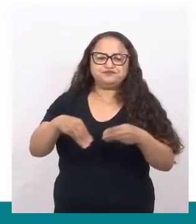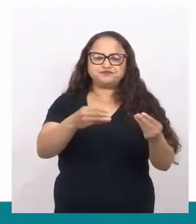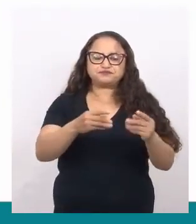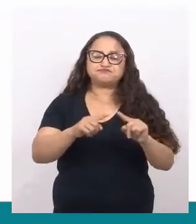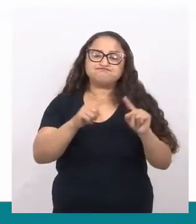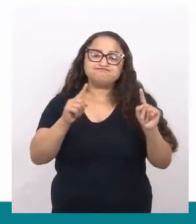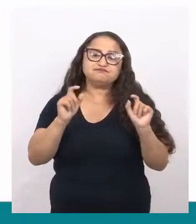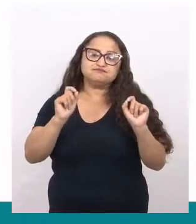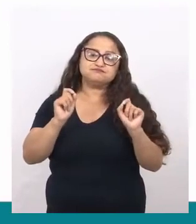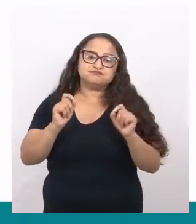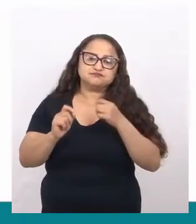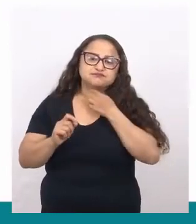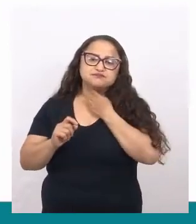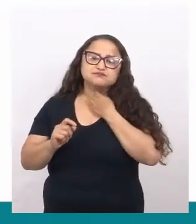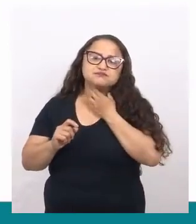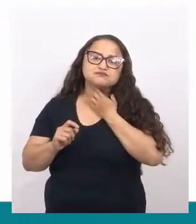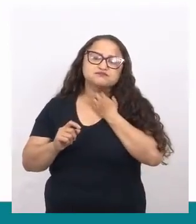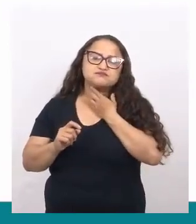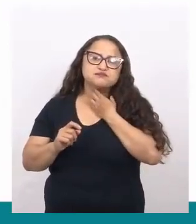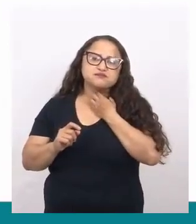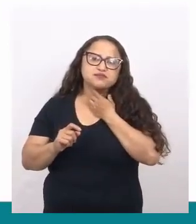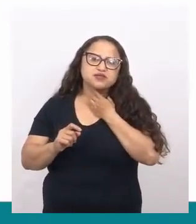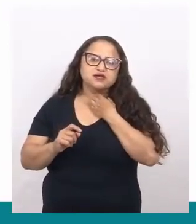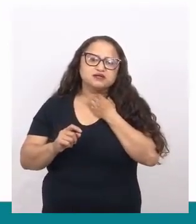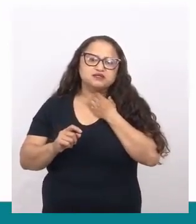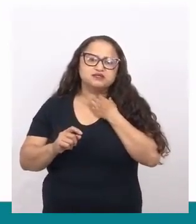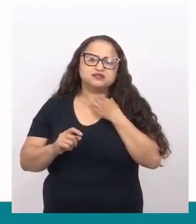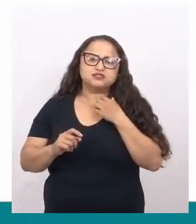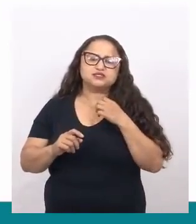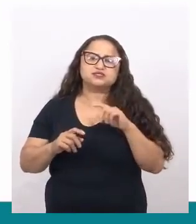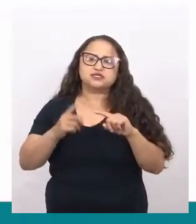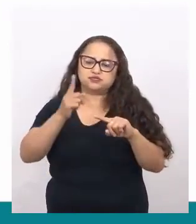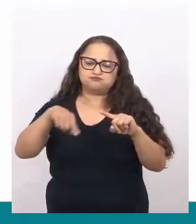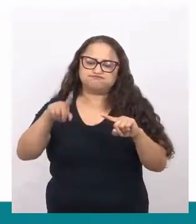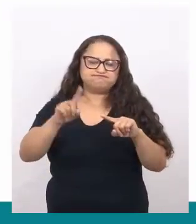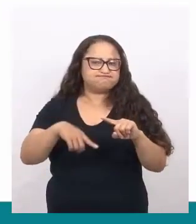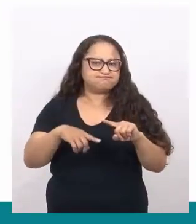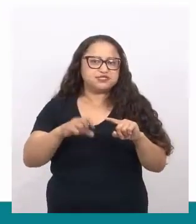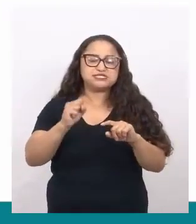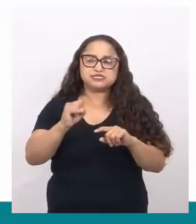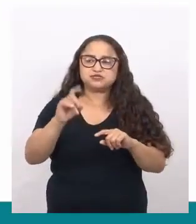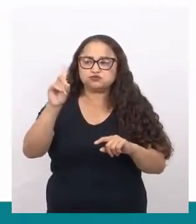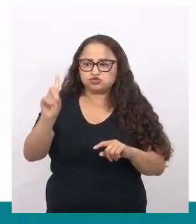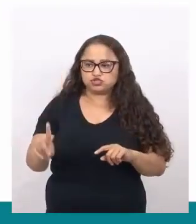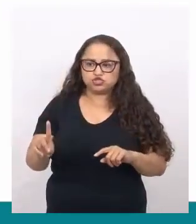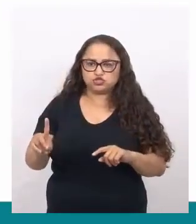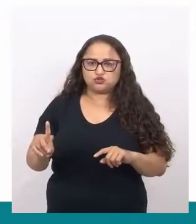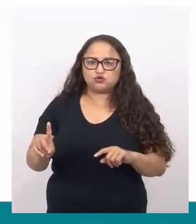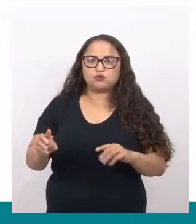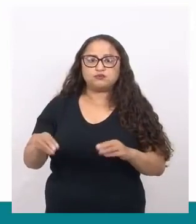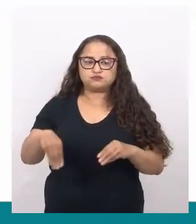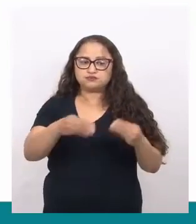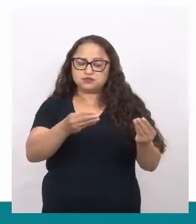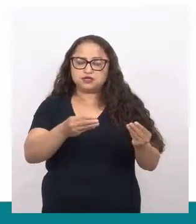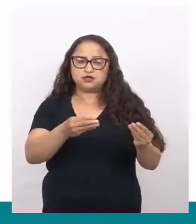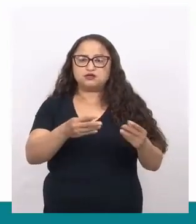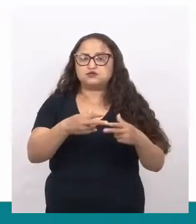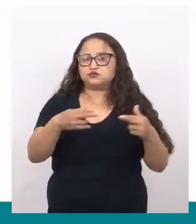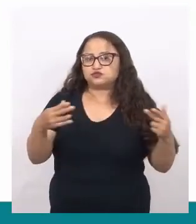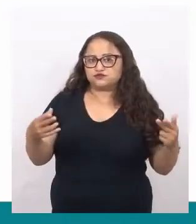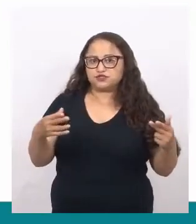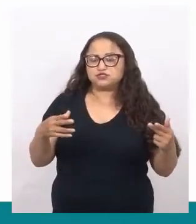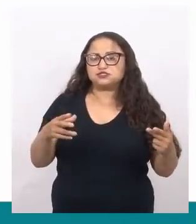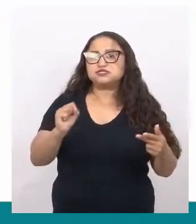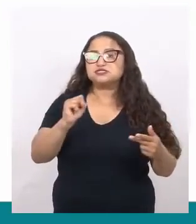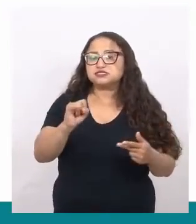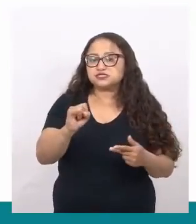que não impede que o diretor atribua coisas que o docente não tenha selecionado e não impede que quando o docente